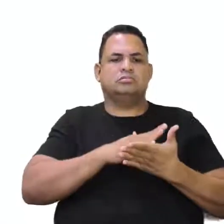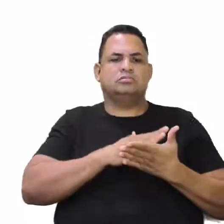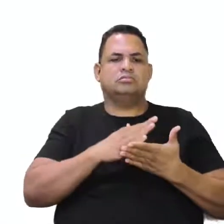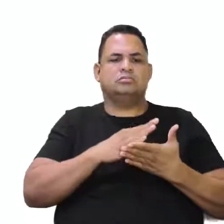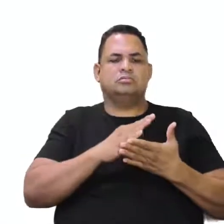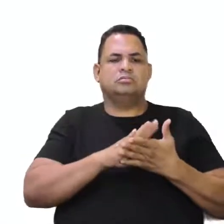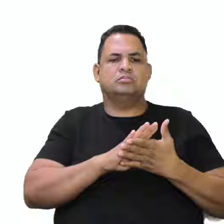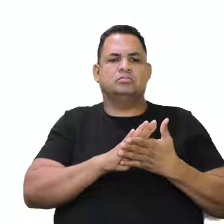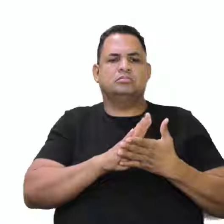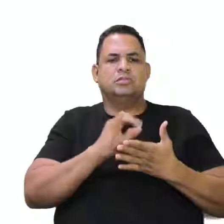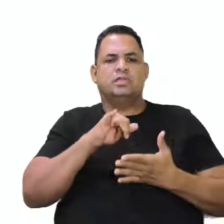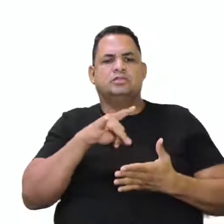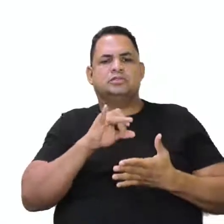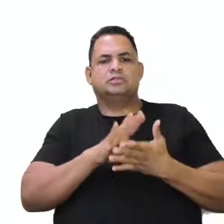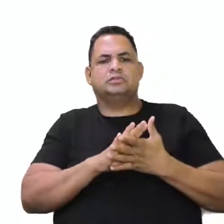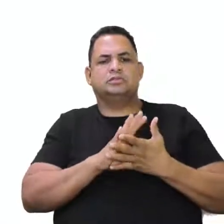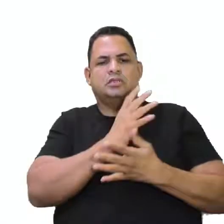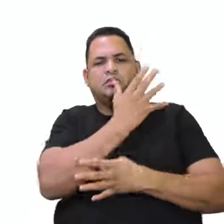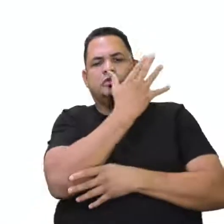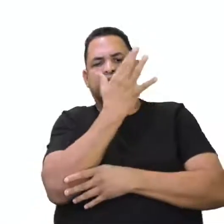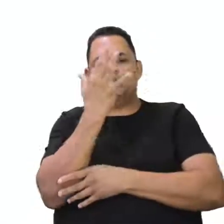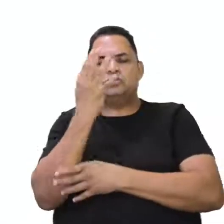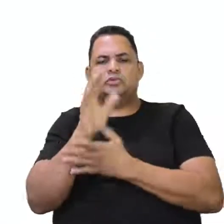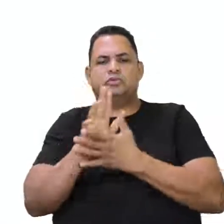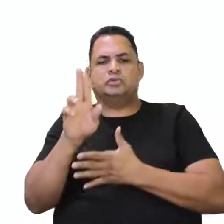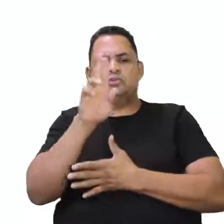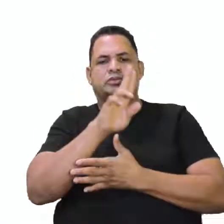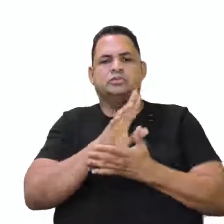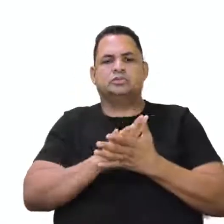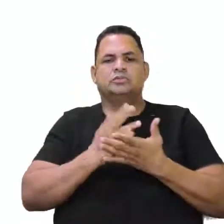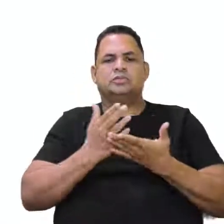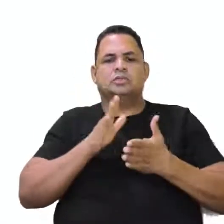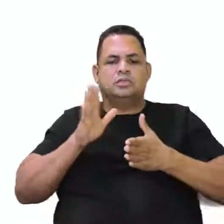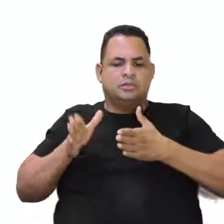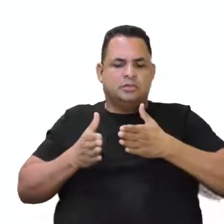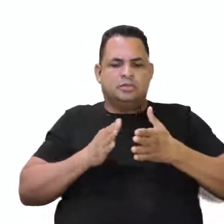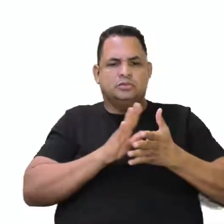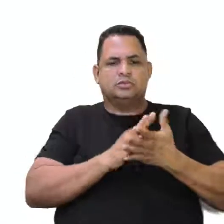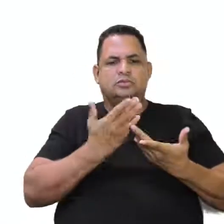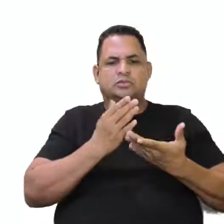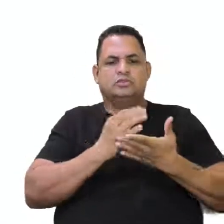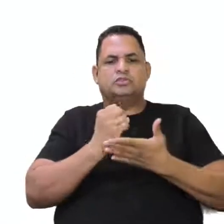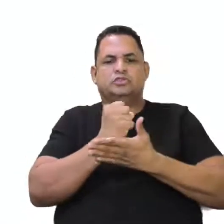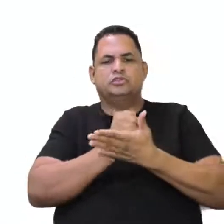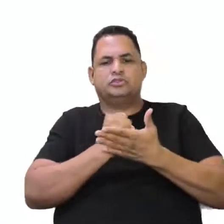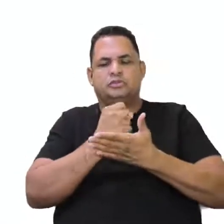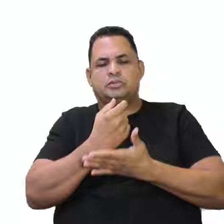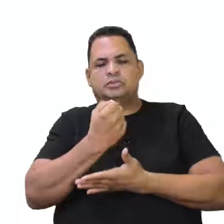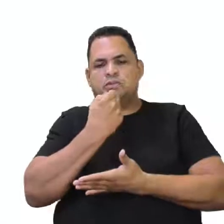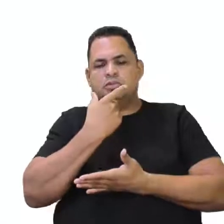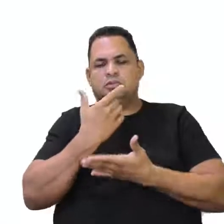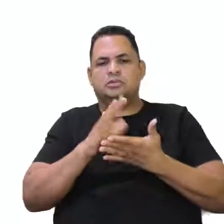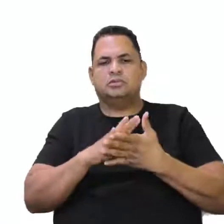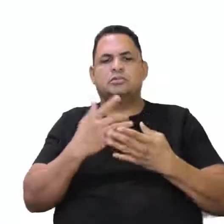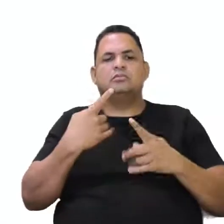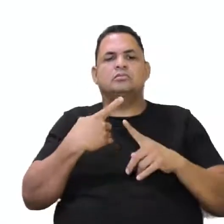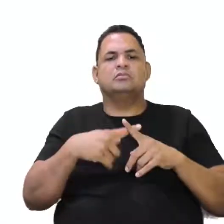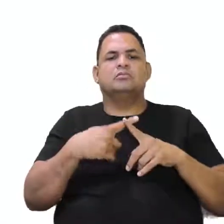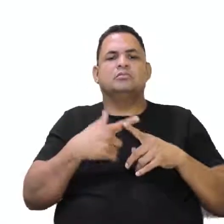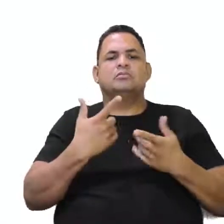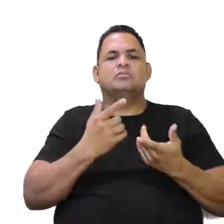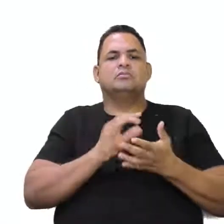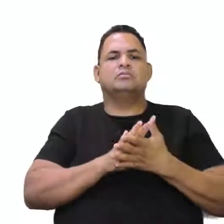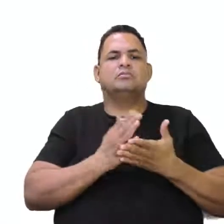princípios ativos nos vegetais que são utilizados para a fabricação de medicamentos. Por que não faz